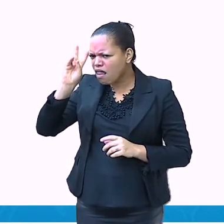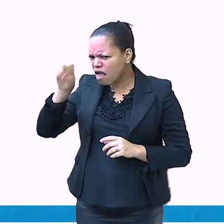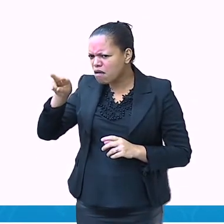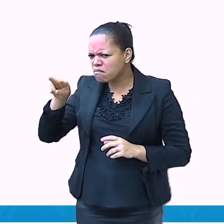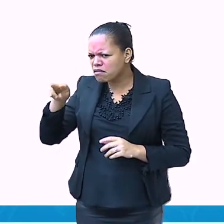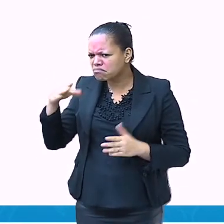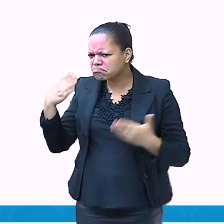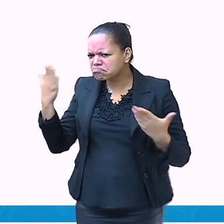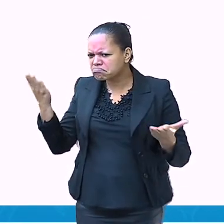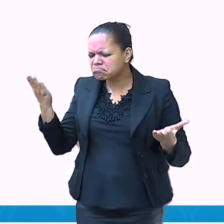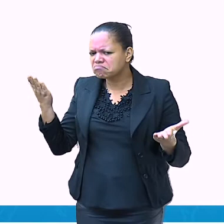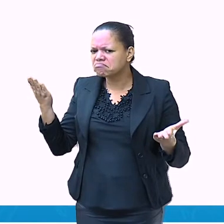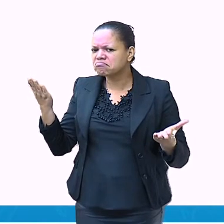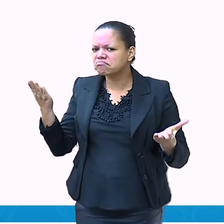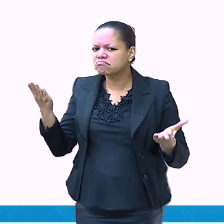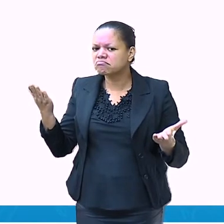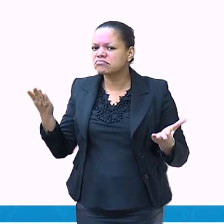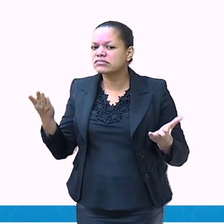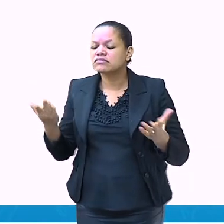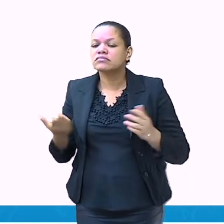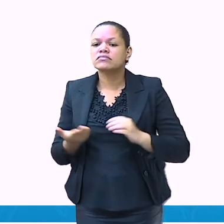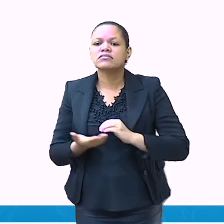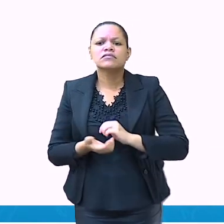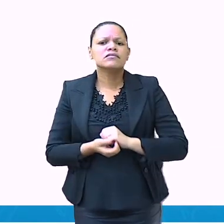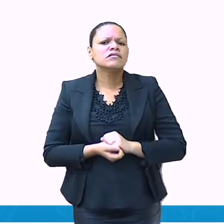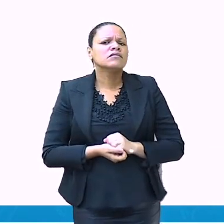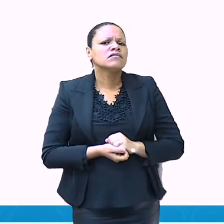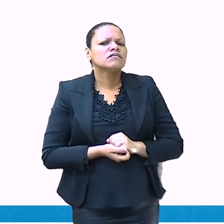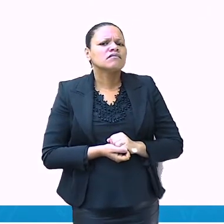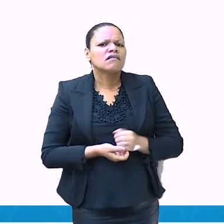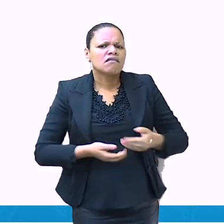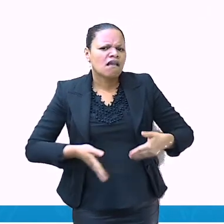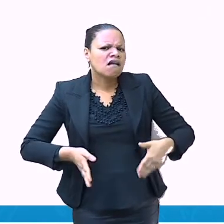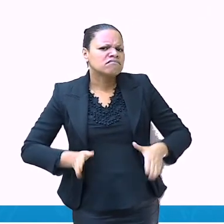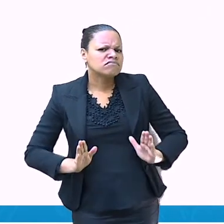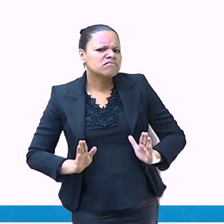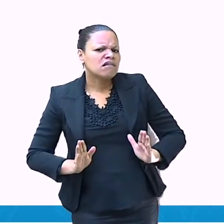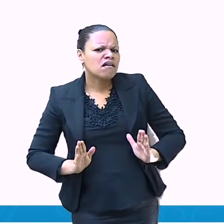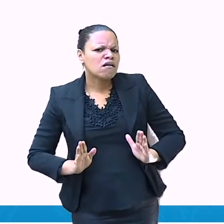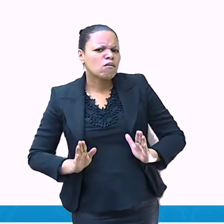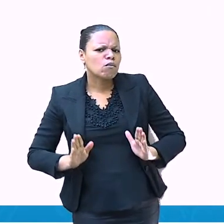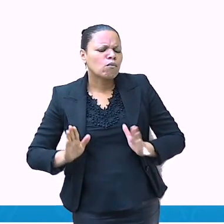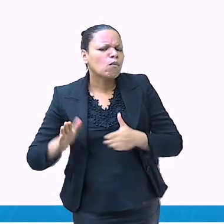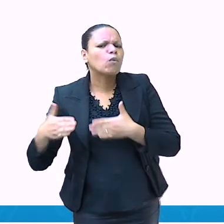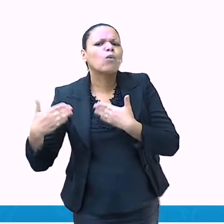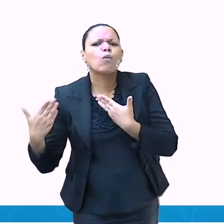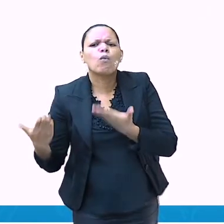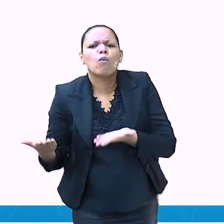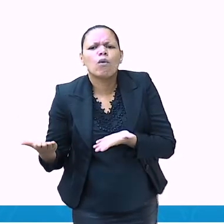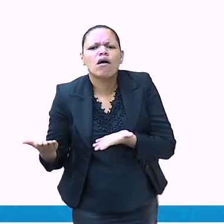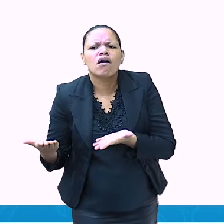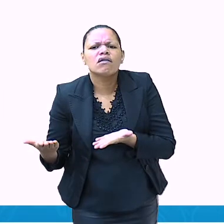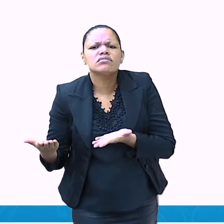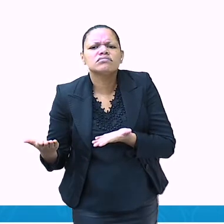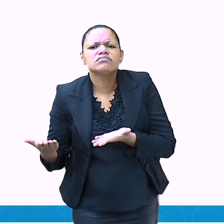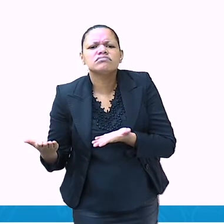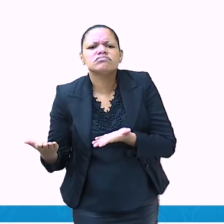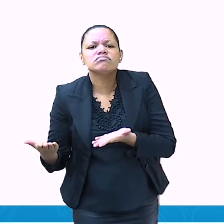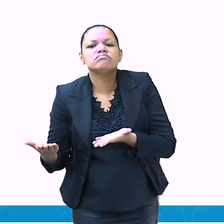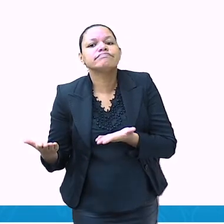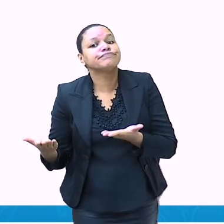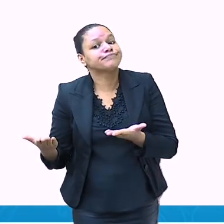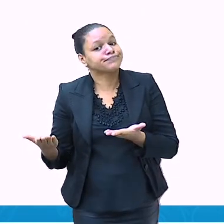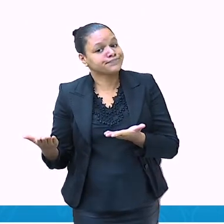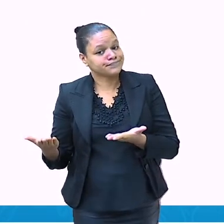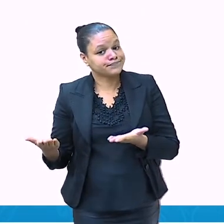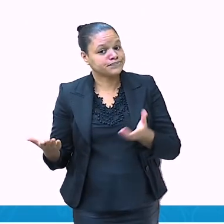was or were. Se é só Martin Luther King que nasceu, então nós estamos aqui com o